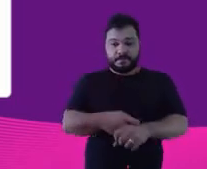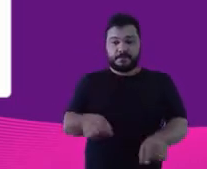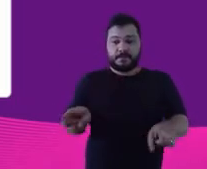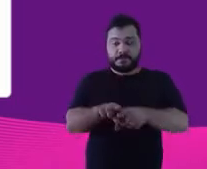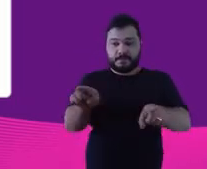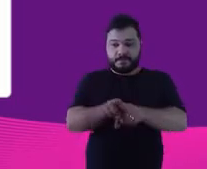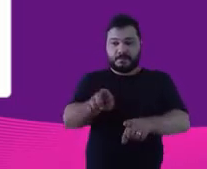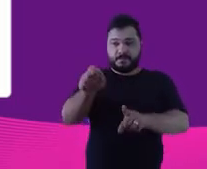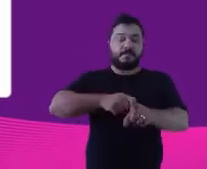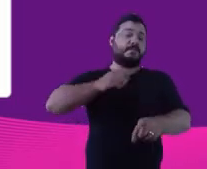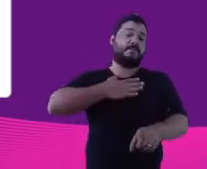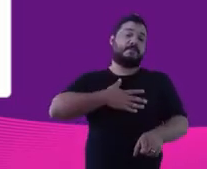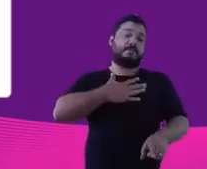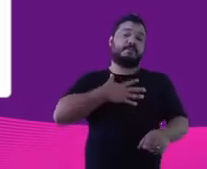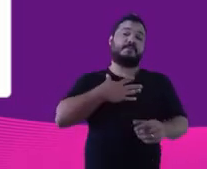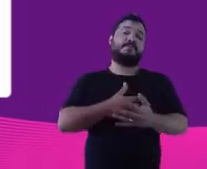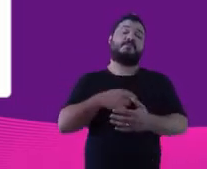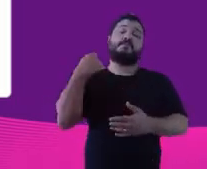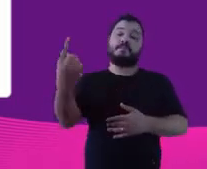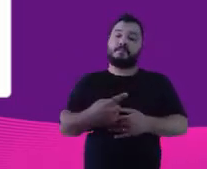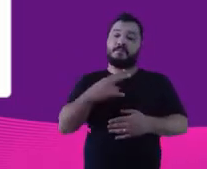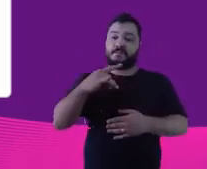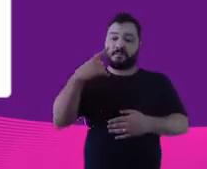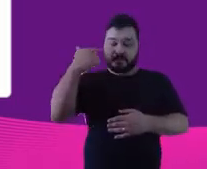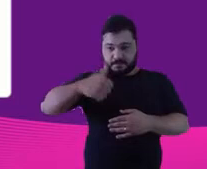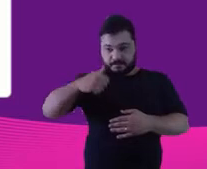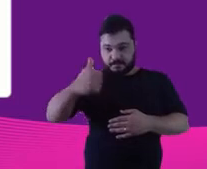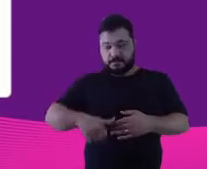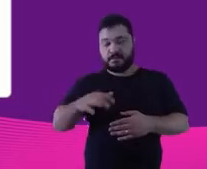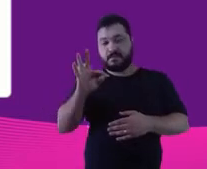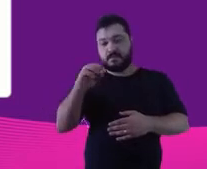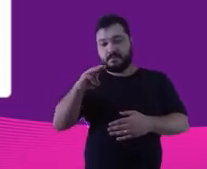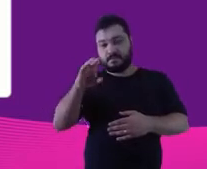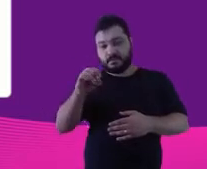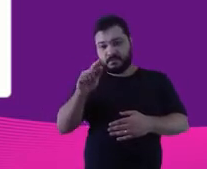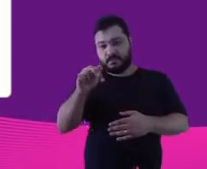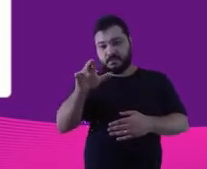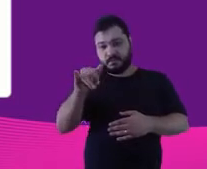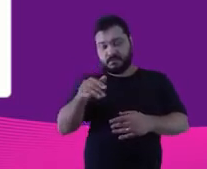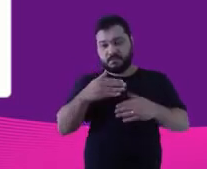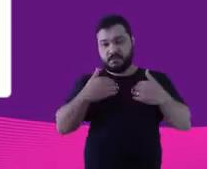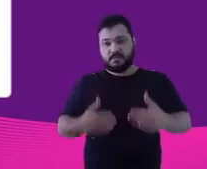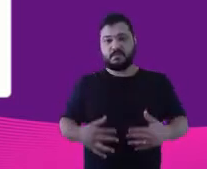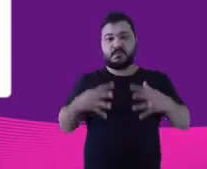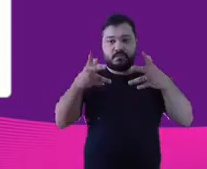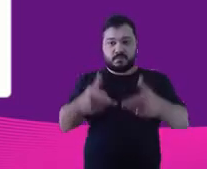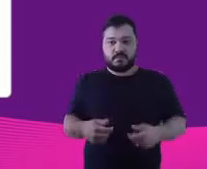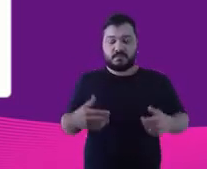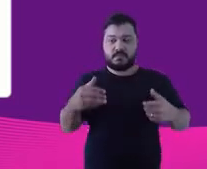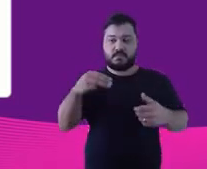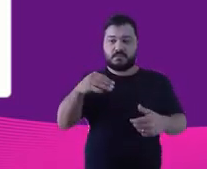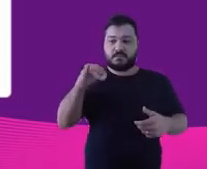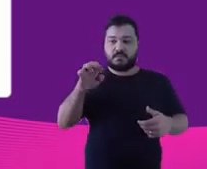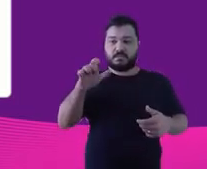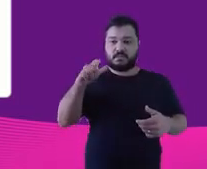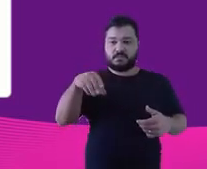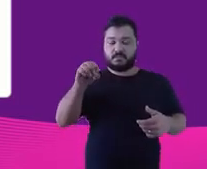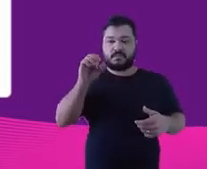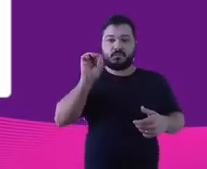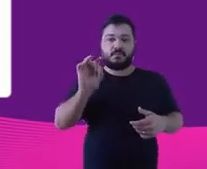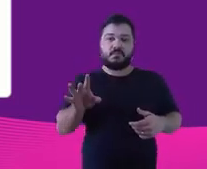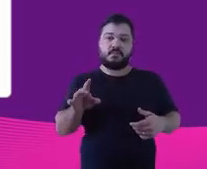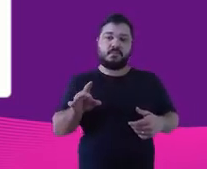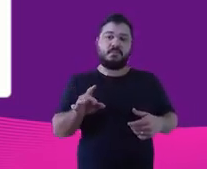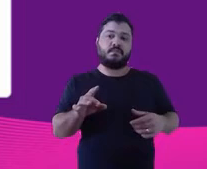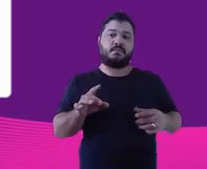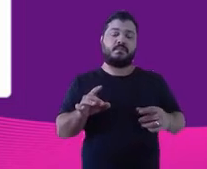agosto, e a gente reavaliou com a tomografia corpo todo, né, protocolo para mieloma, e ele só tem essa lesão